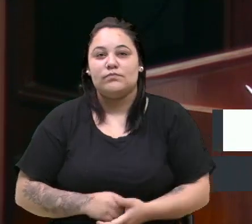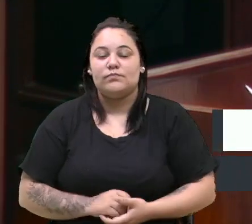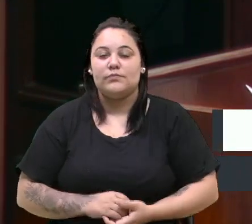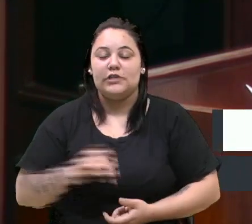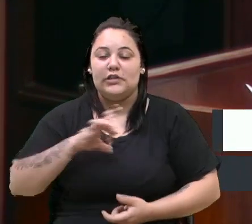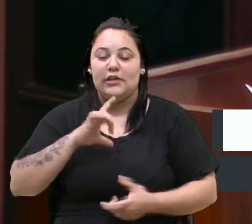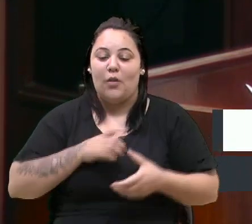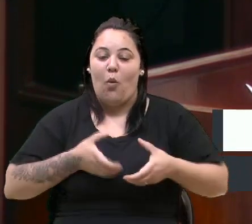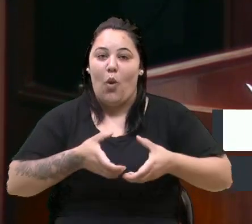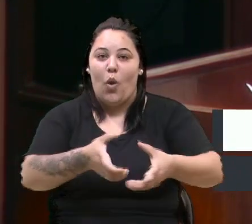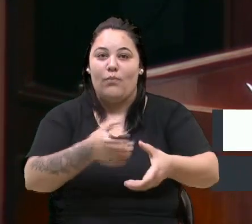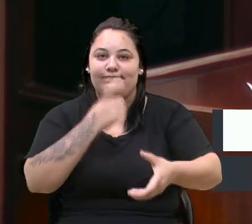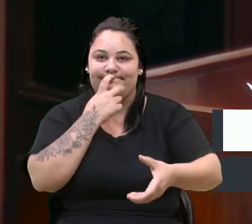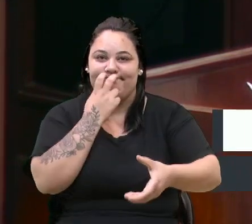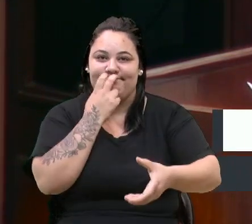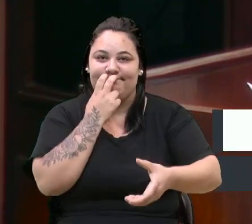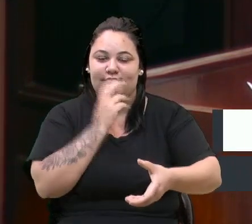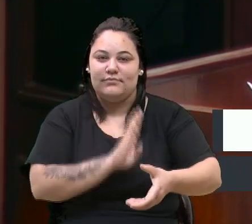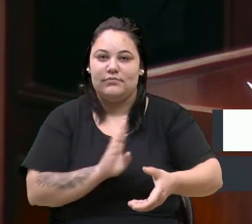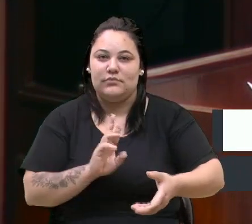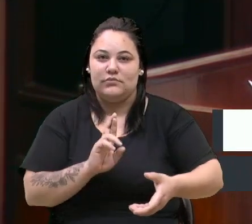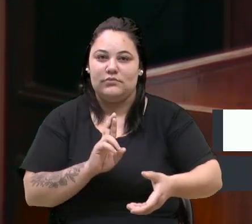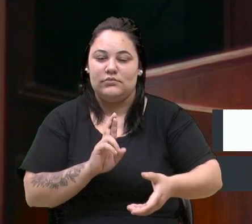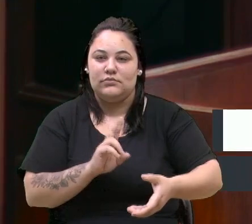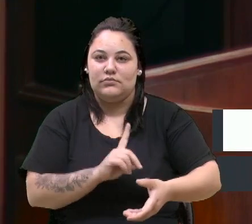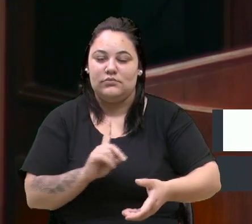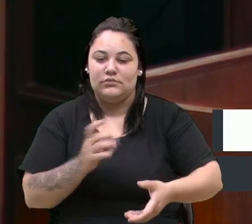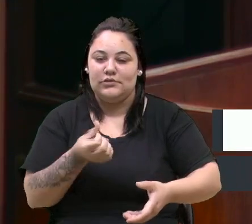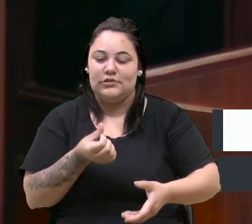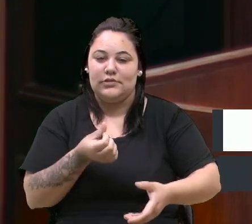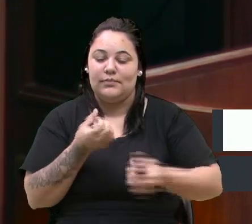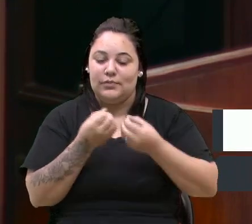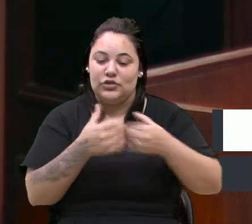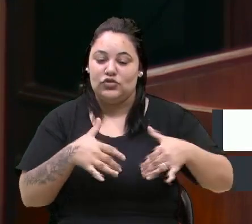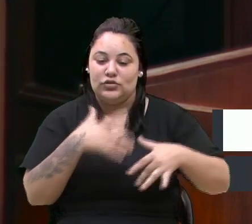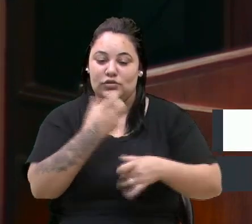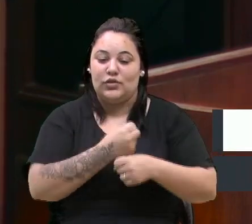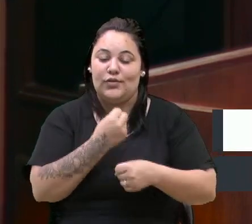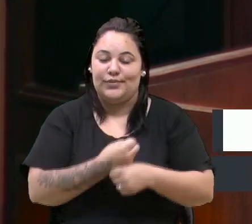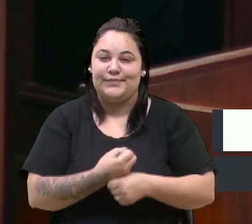gás aqui na BR-116, que está impactando essa obra, que não está deixando